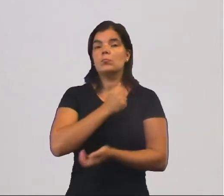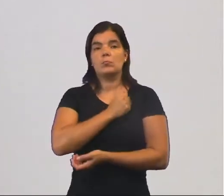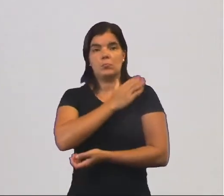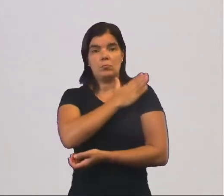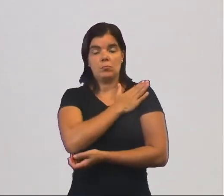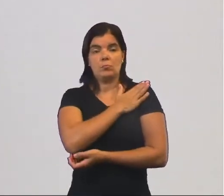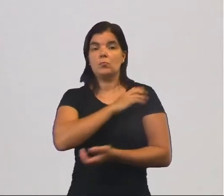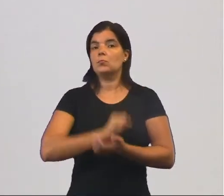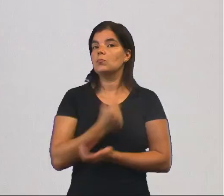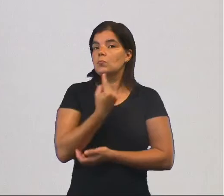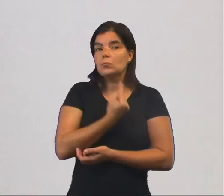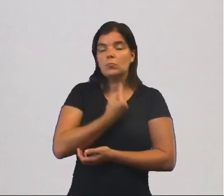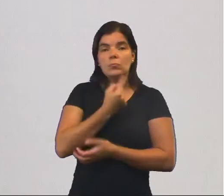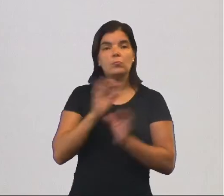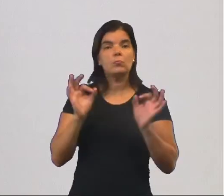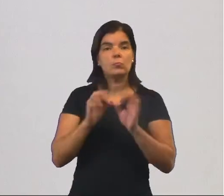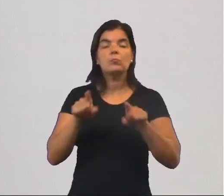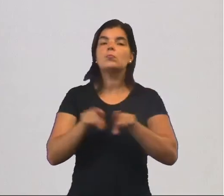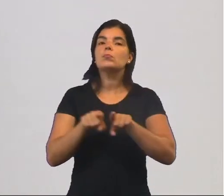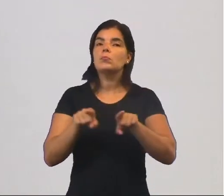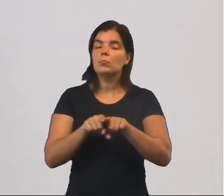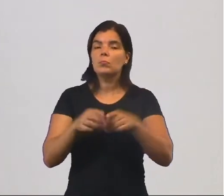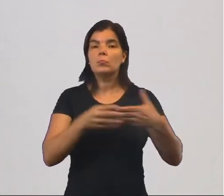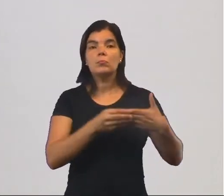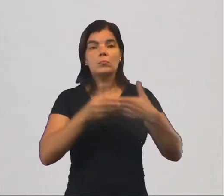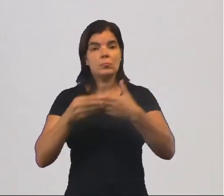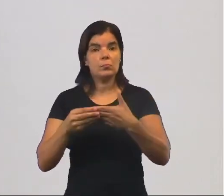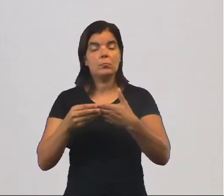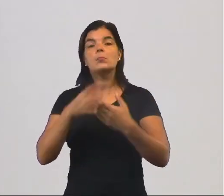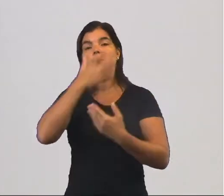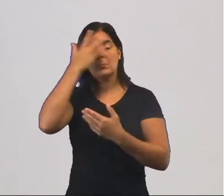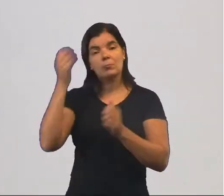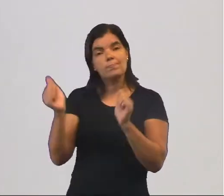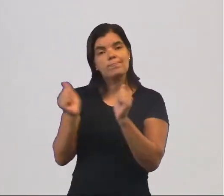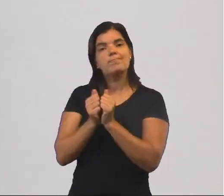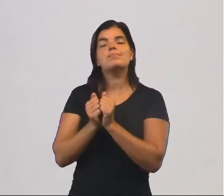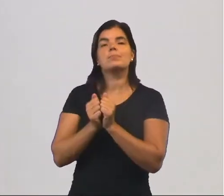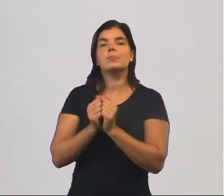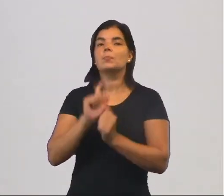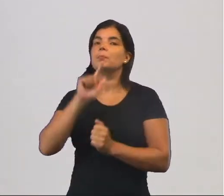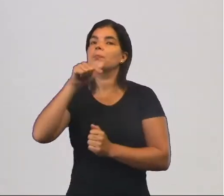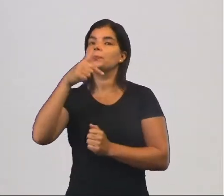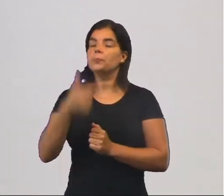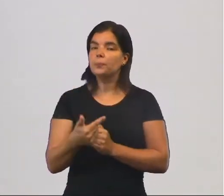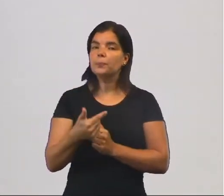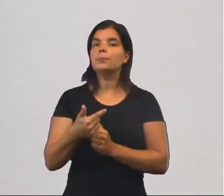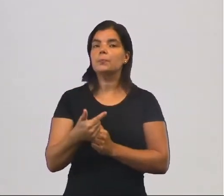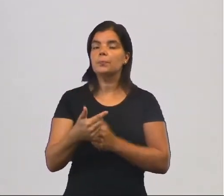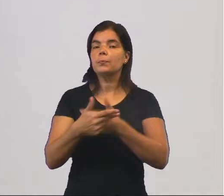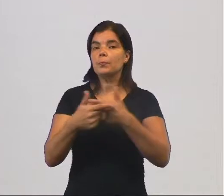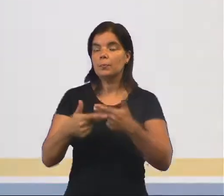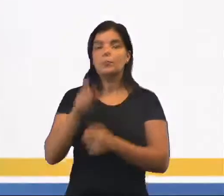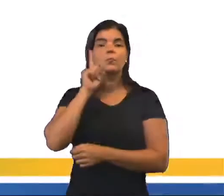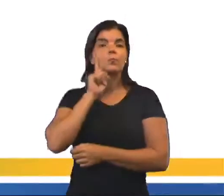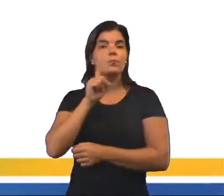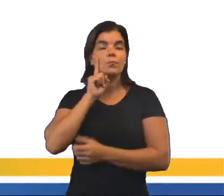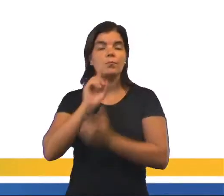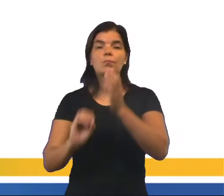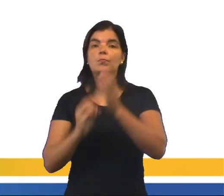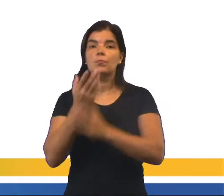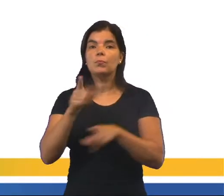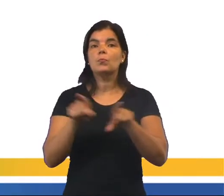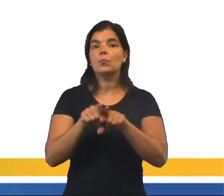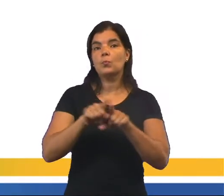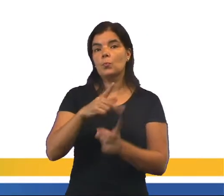então eles não estariam sozinhos. Então era uma forma de trazer aliados para perto deles. E outra coisa que os Estados Unidos criou foi o